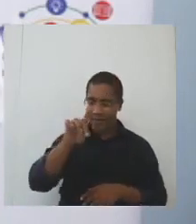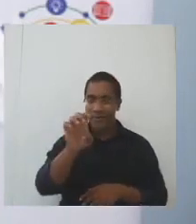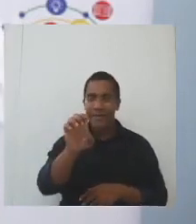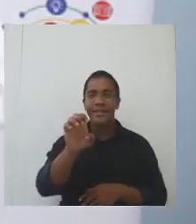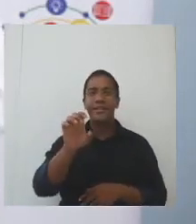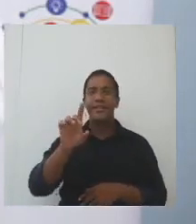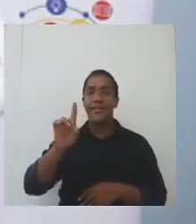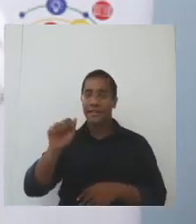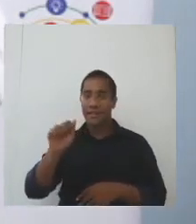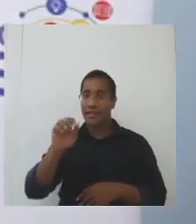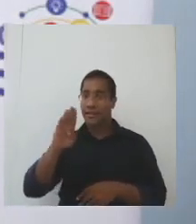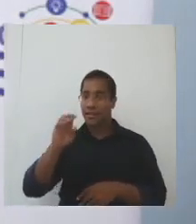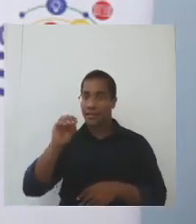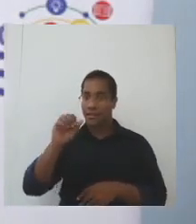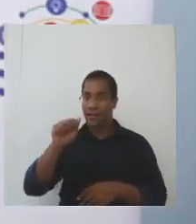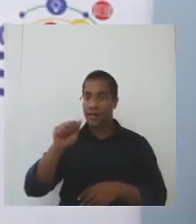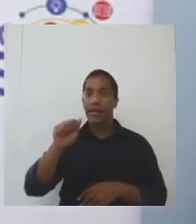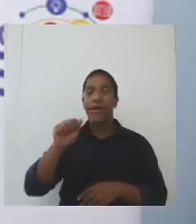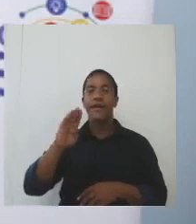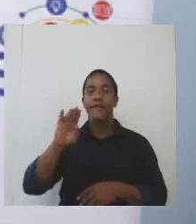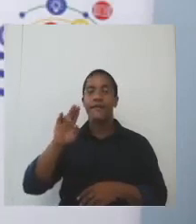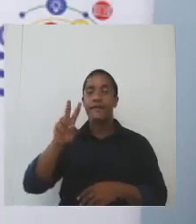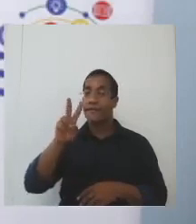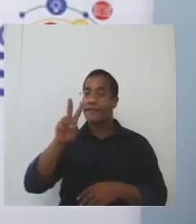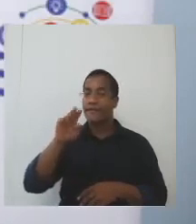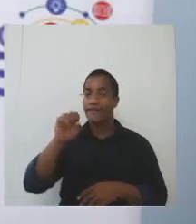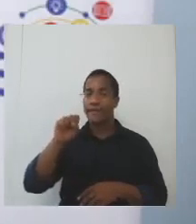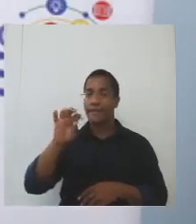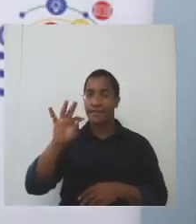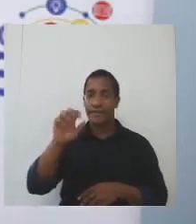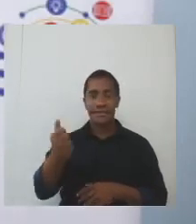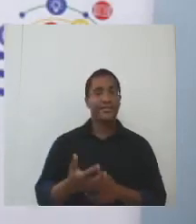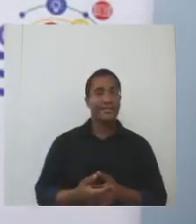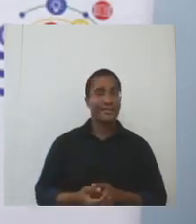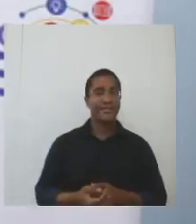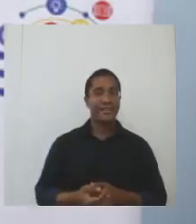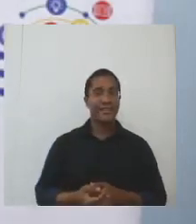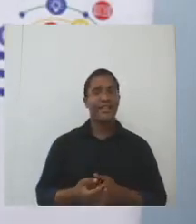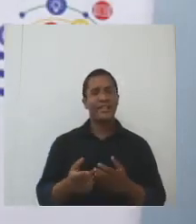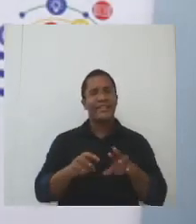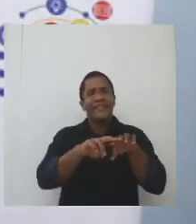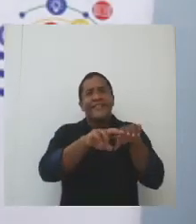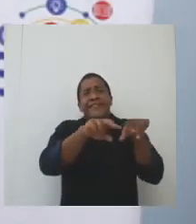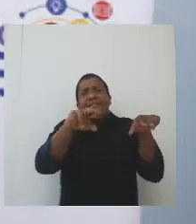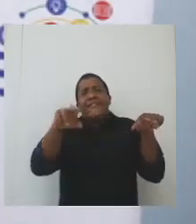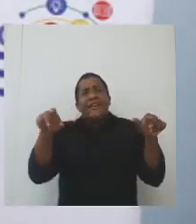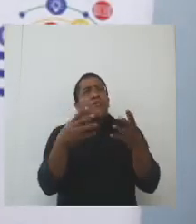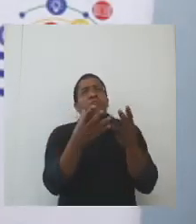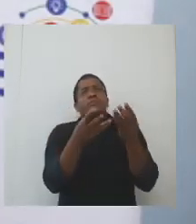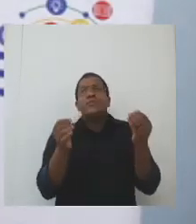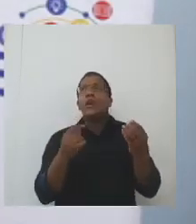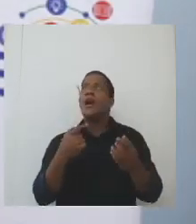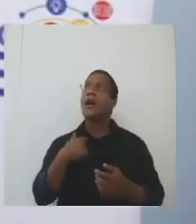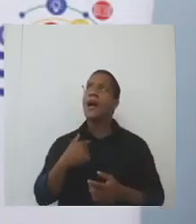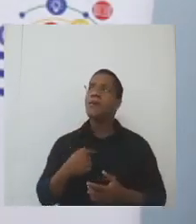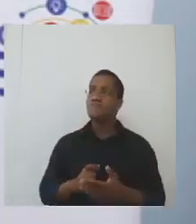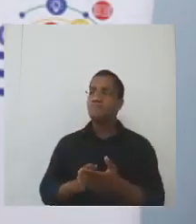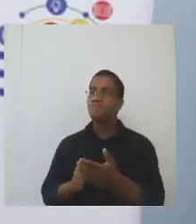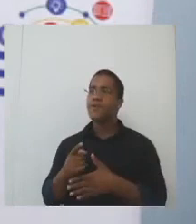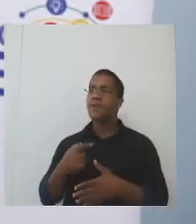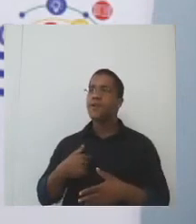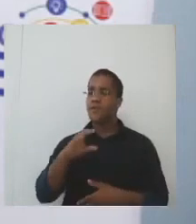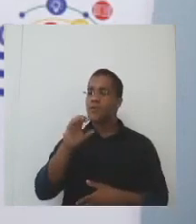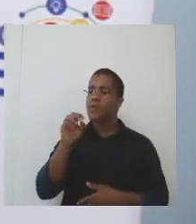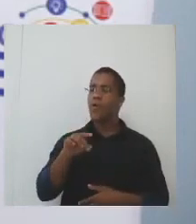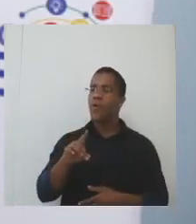barão mesmo? Era conde? Tá lá, né? Será mesmo? Muitos deles, na verdade, compravam esse título. E era uma maneira que a